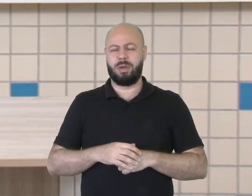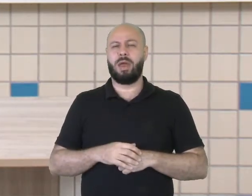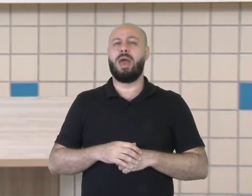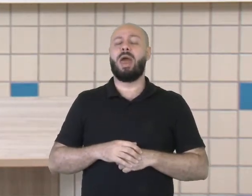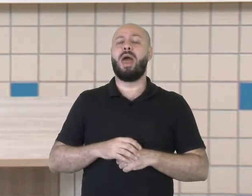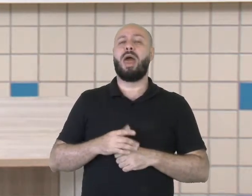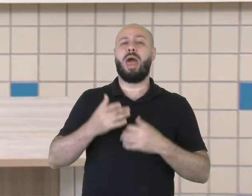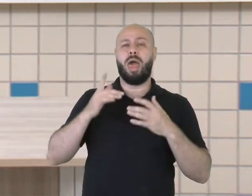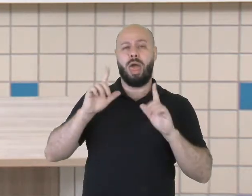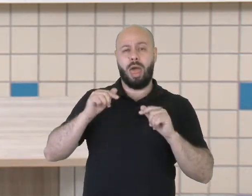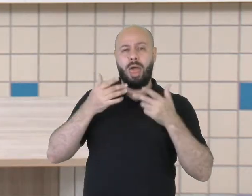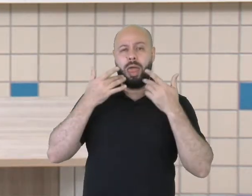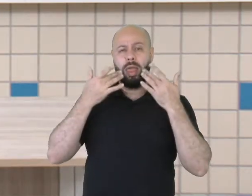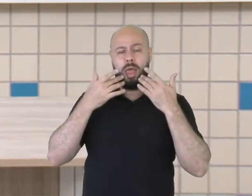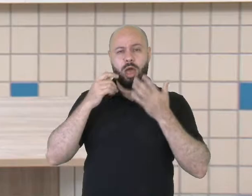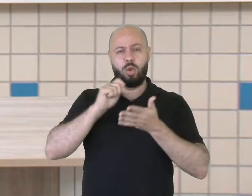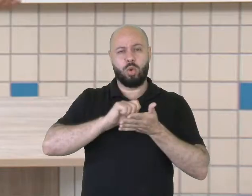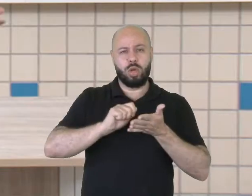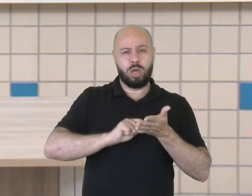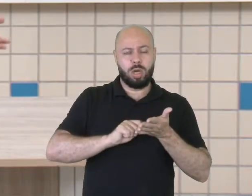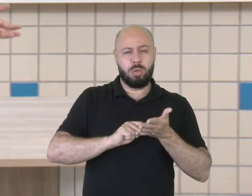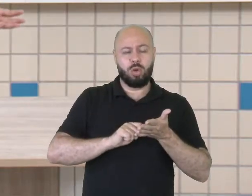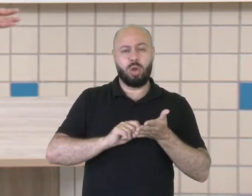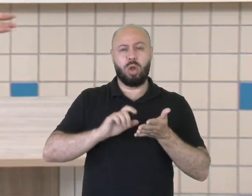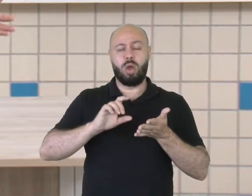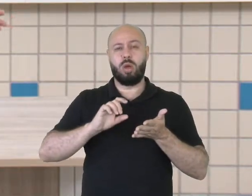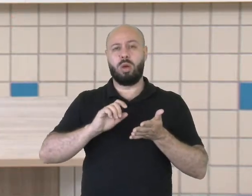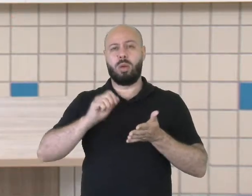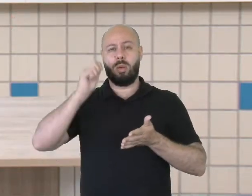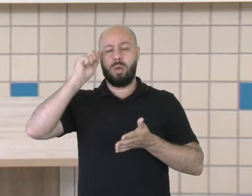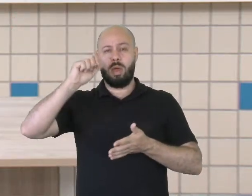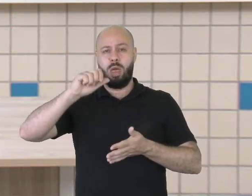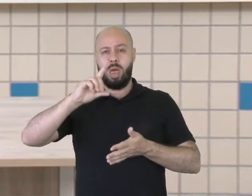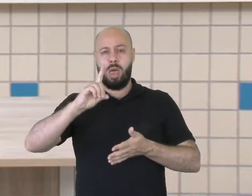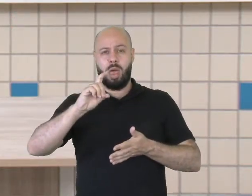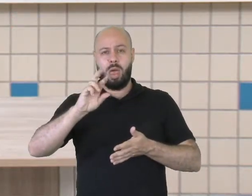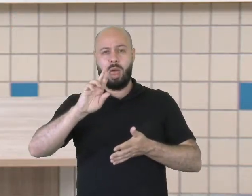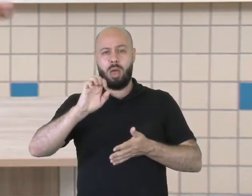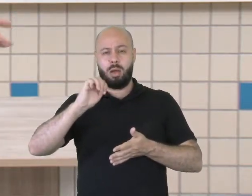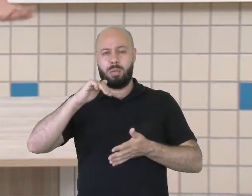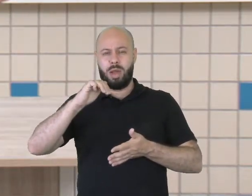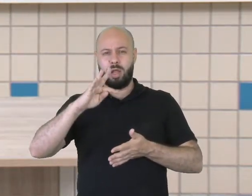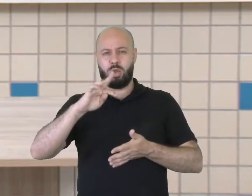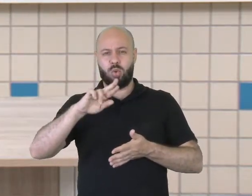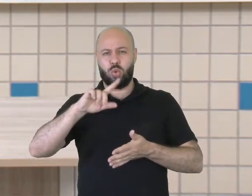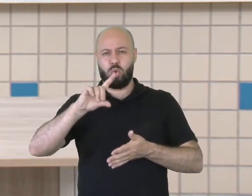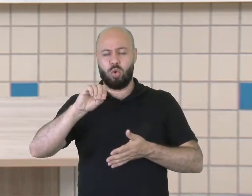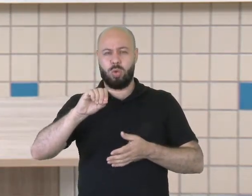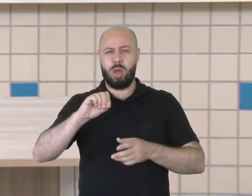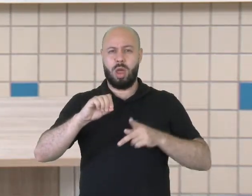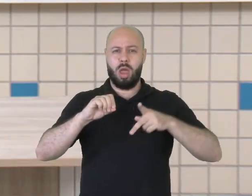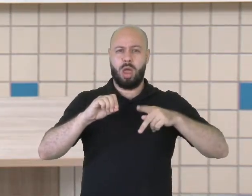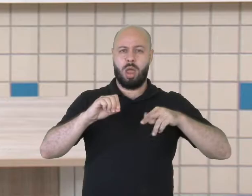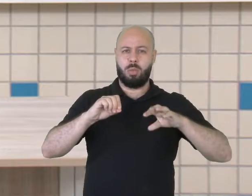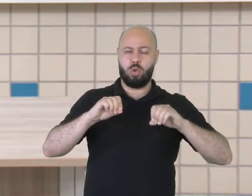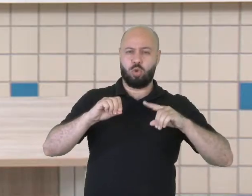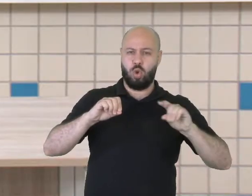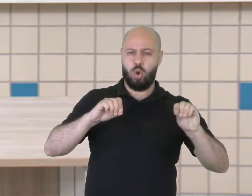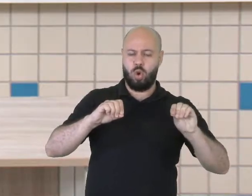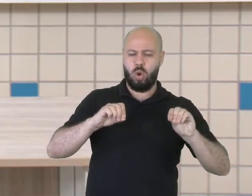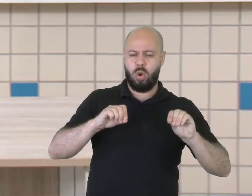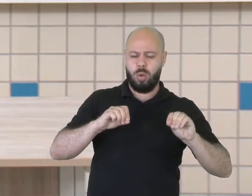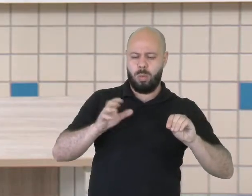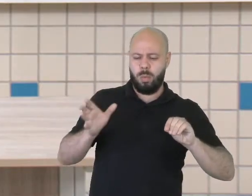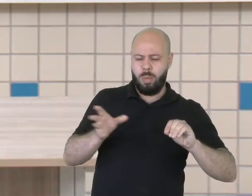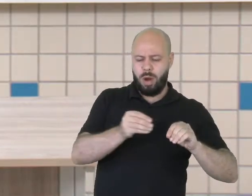de teatro escritas por dramaturgos e dirigidos por produtores teatrais. O